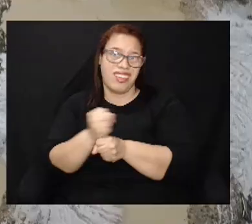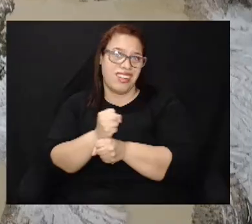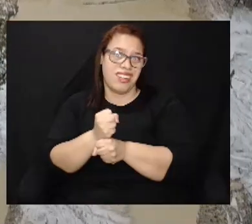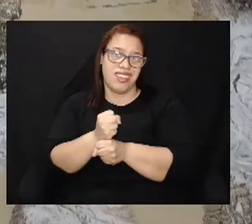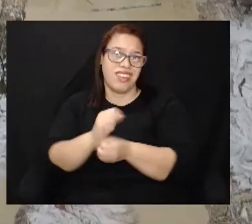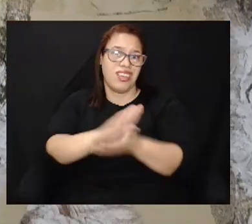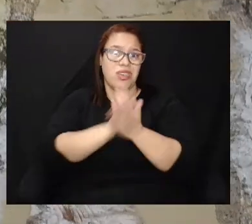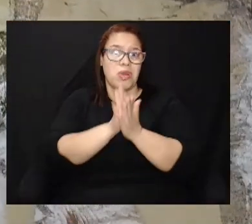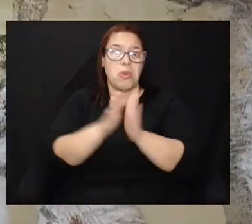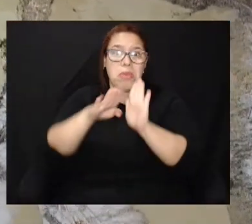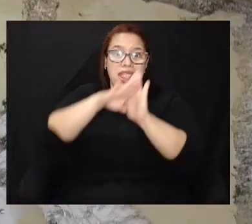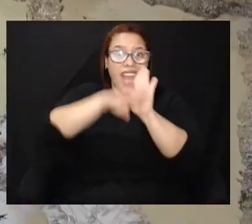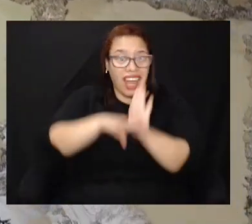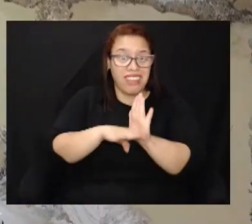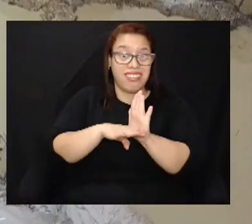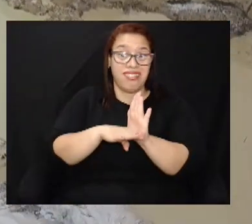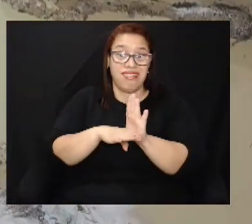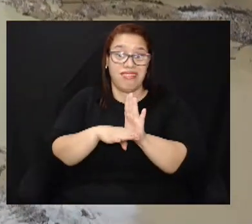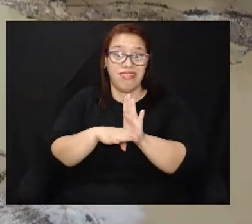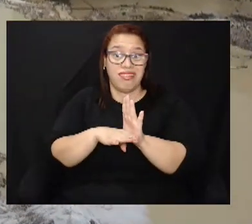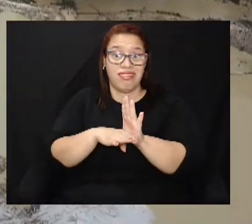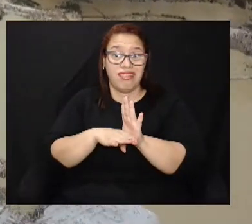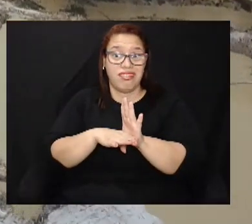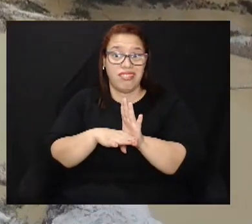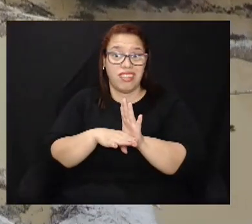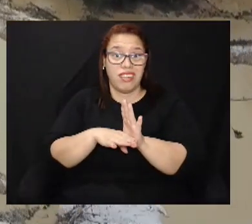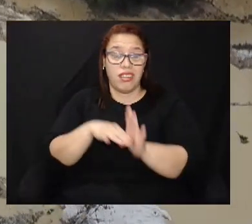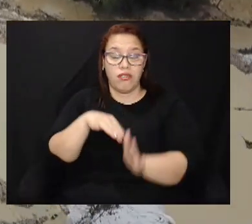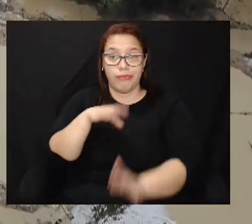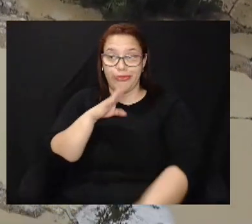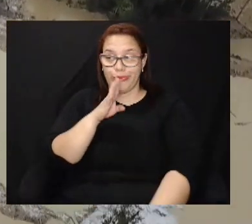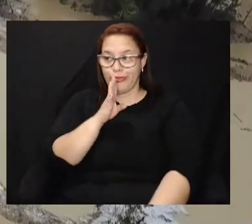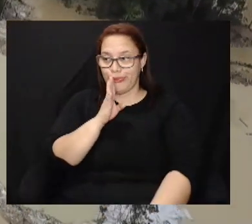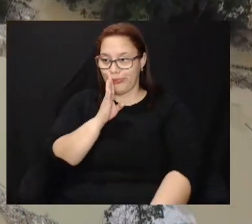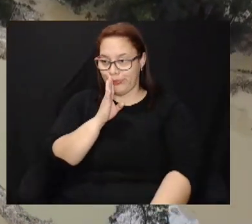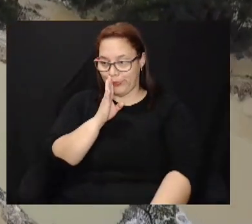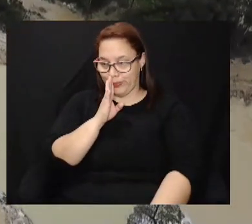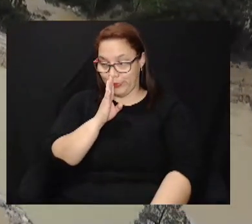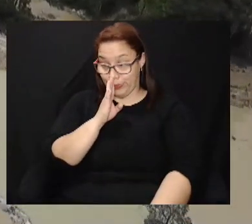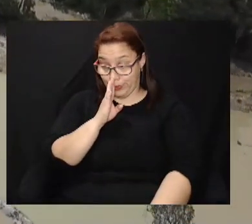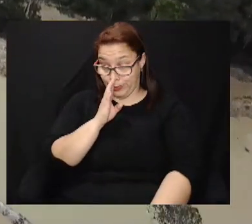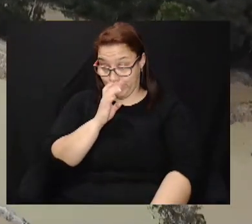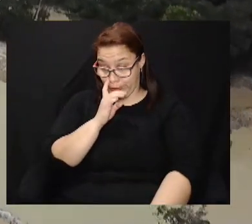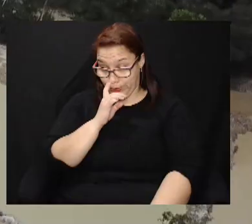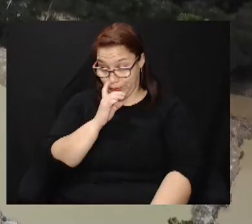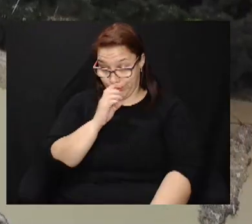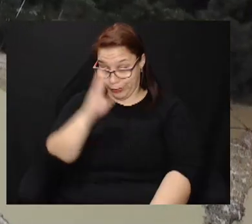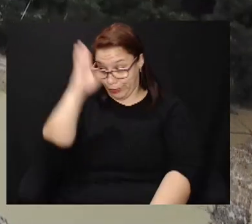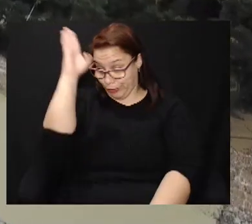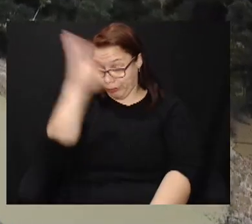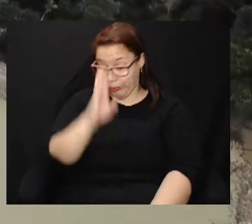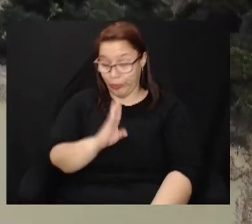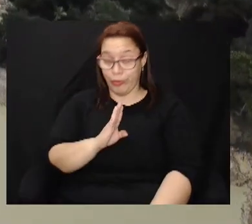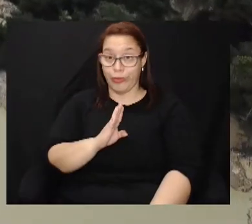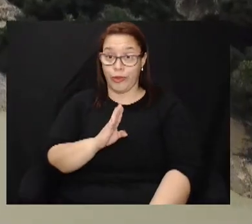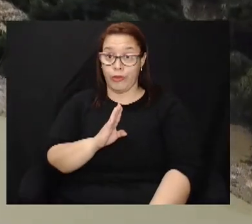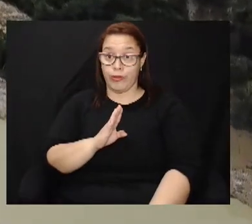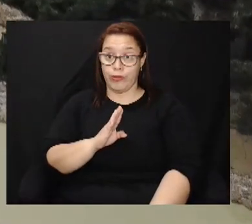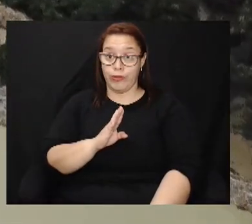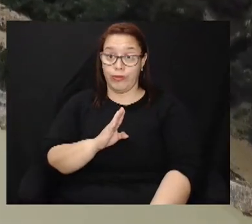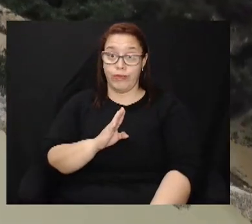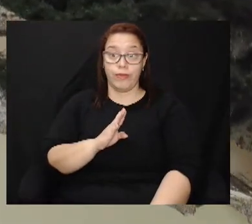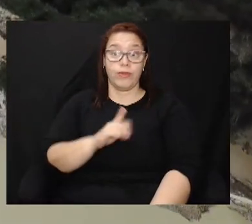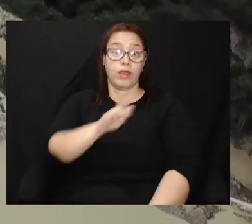metade. Pelo quê? Pela omissão nossa, de brasileiros, do nosso governo.